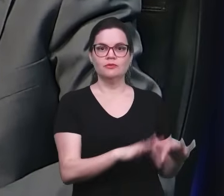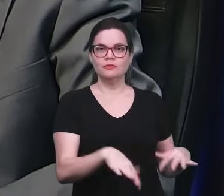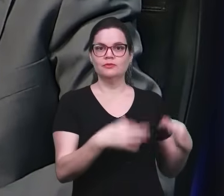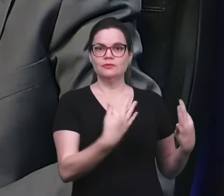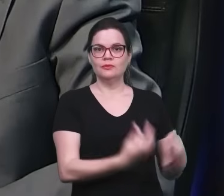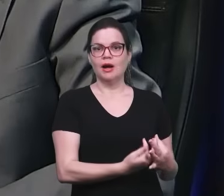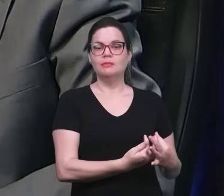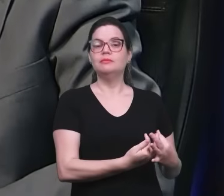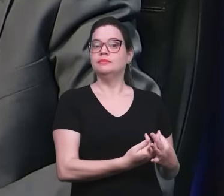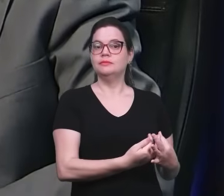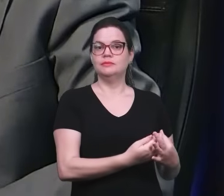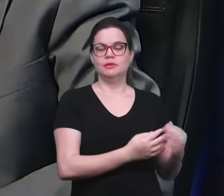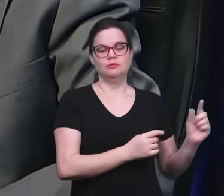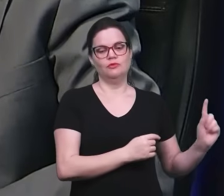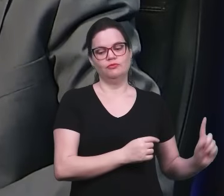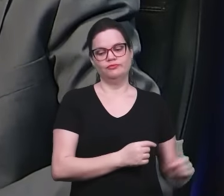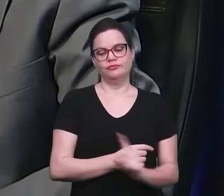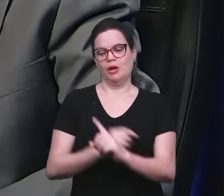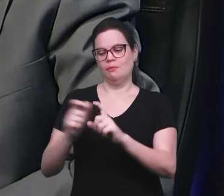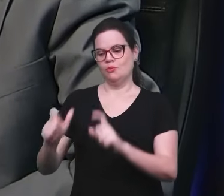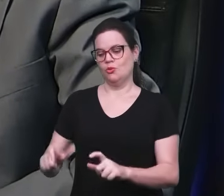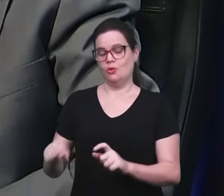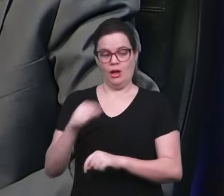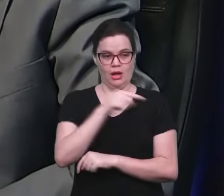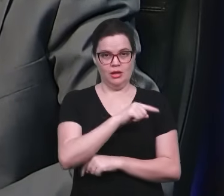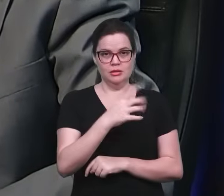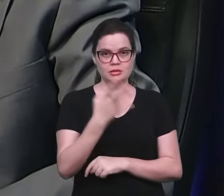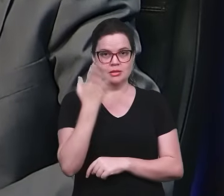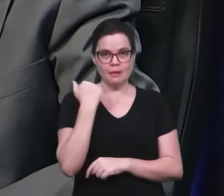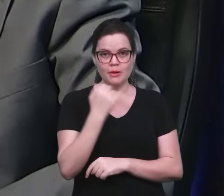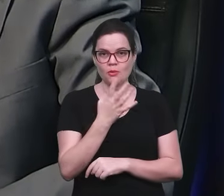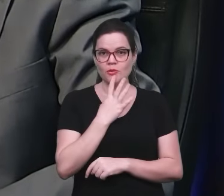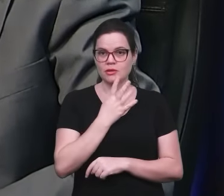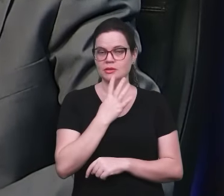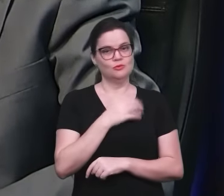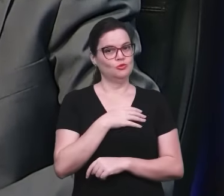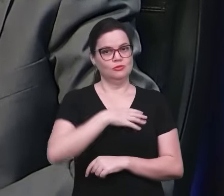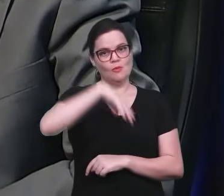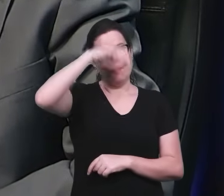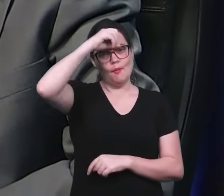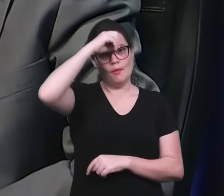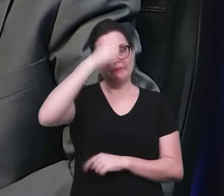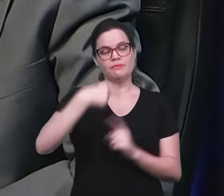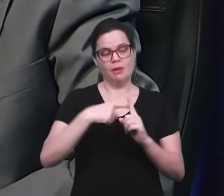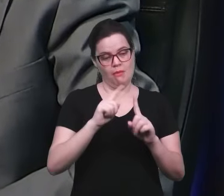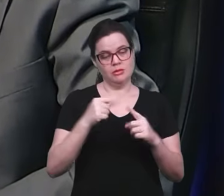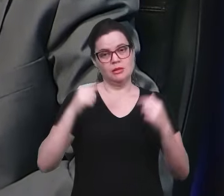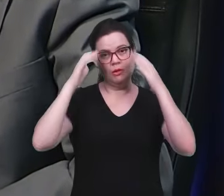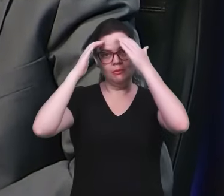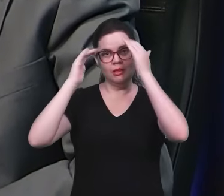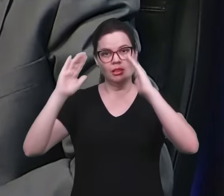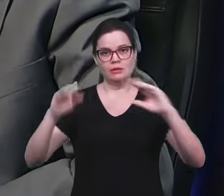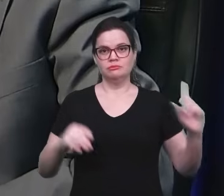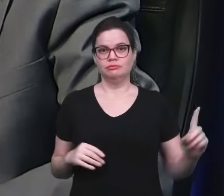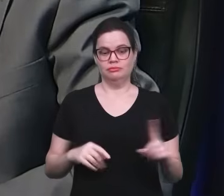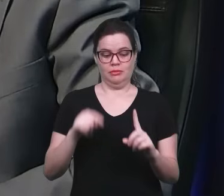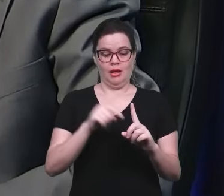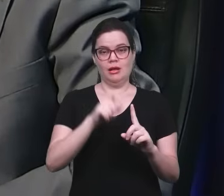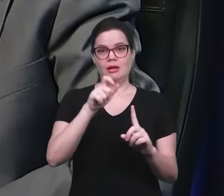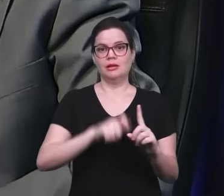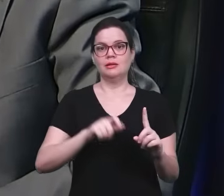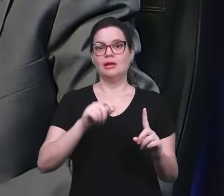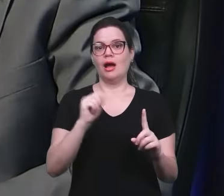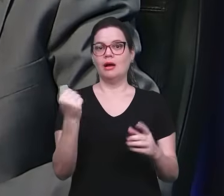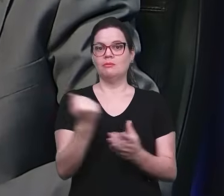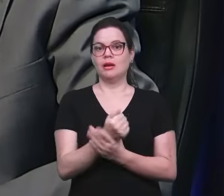que ele também não conhecia, quer dizer, foi um ato de fé, mas fé não é uma fé